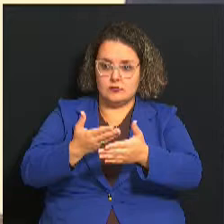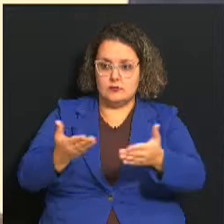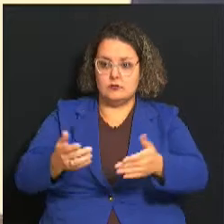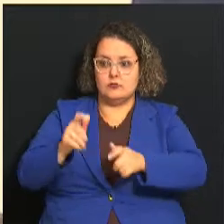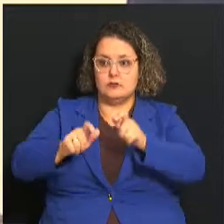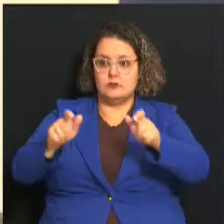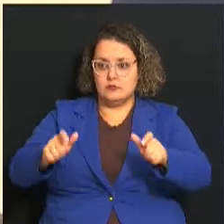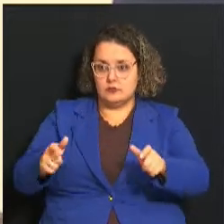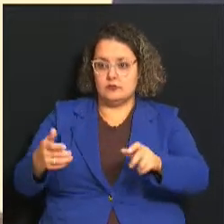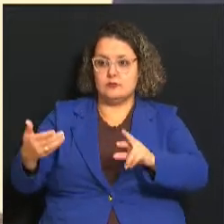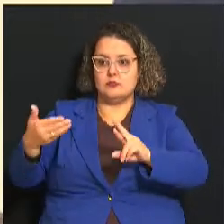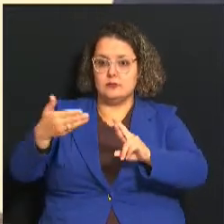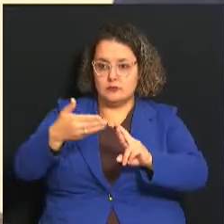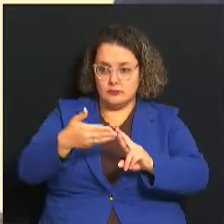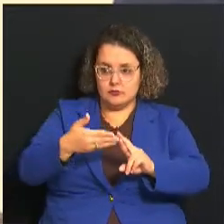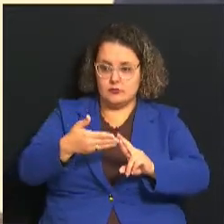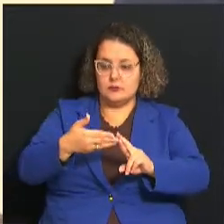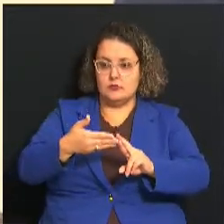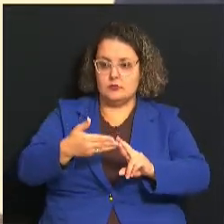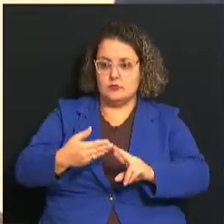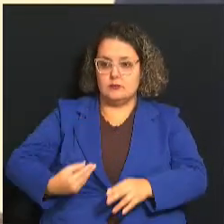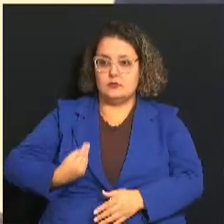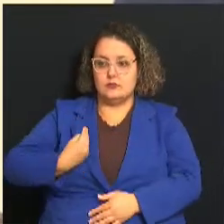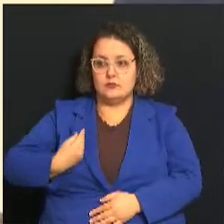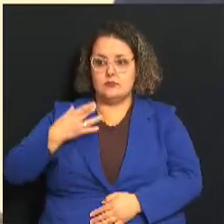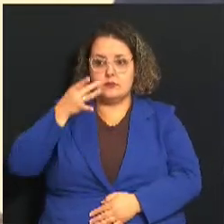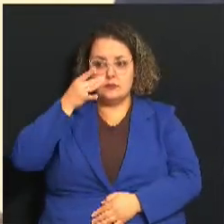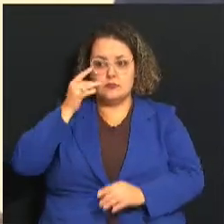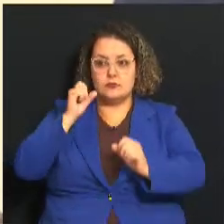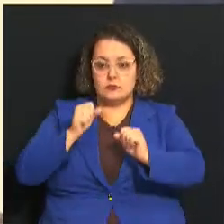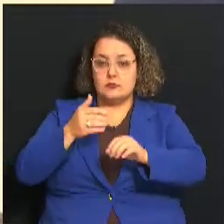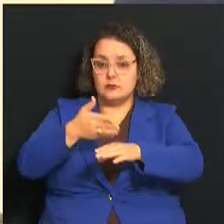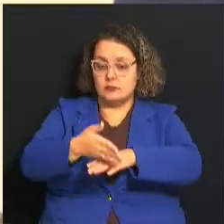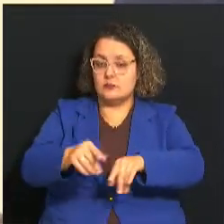pessoas e representantes de entidades aqui presentes possam participar também.